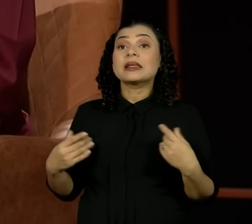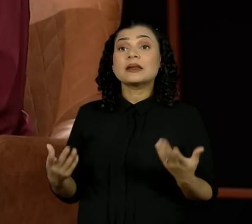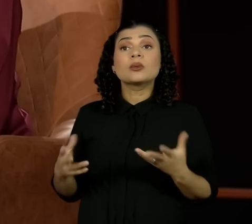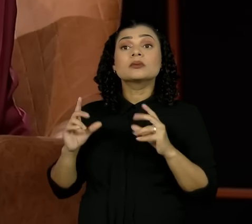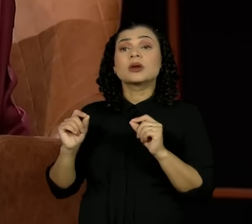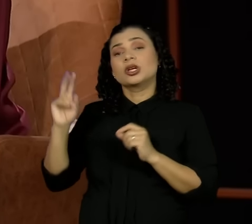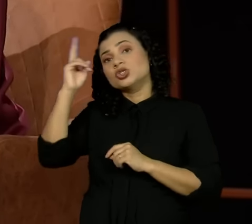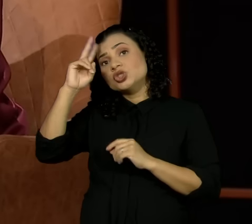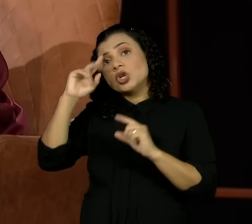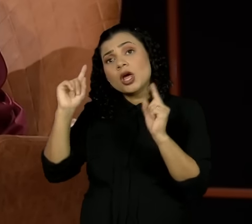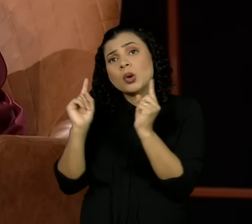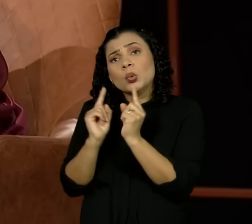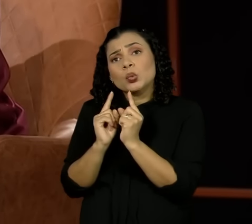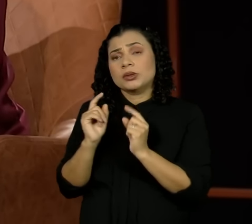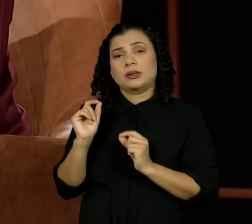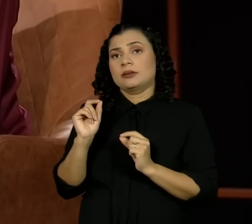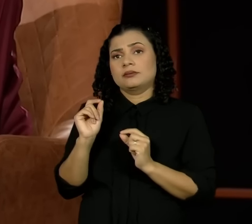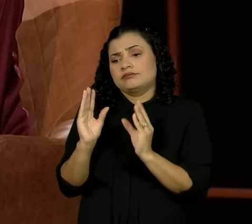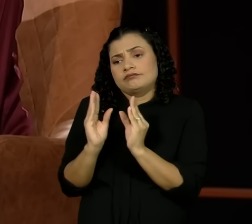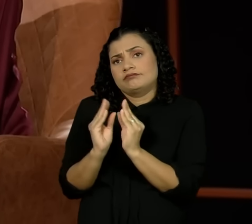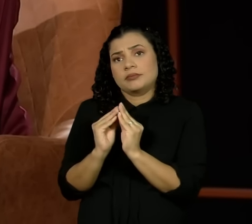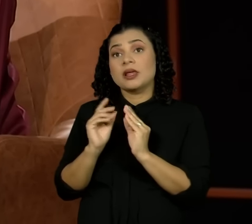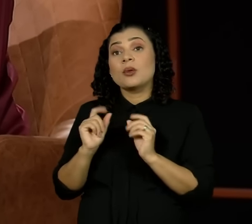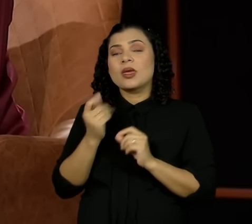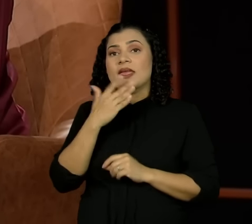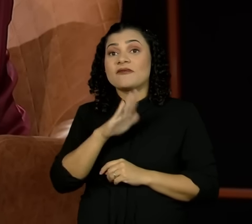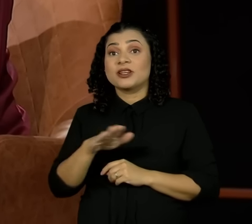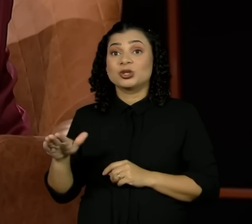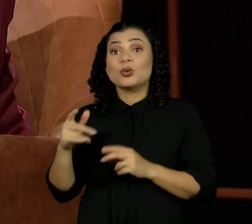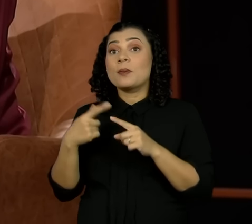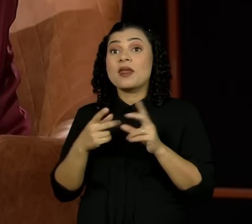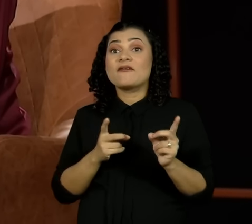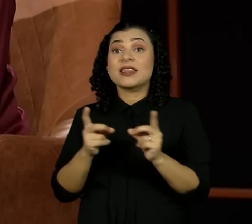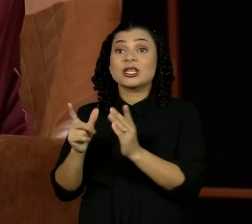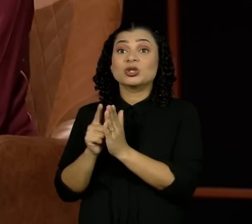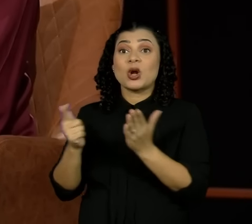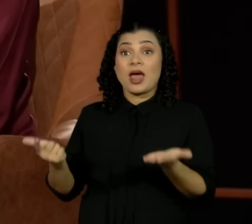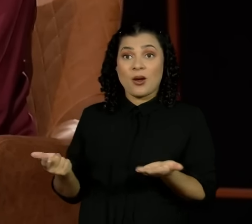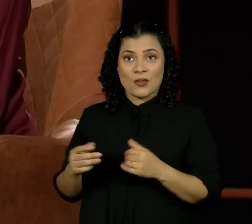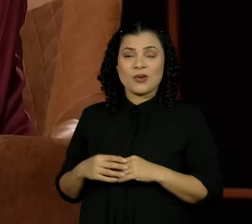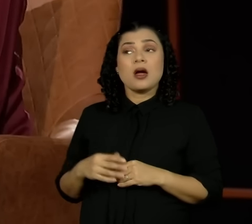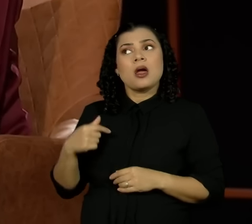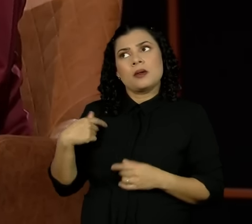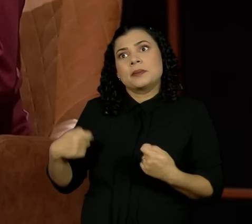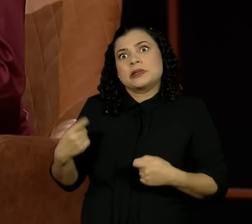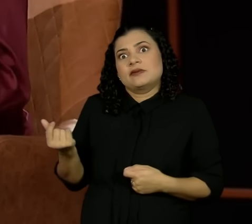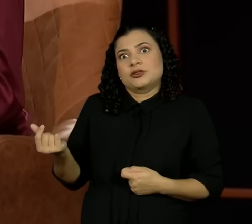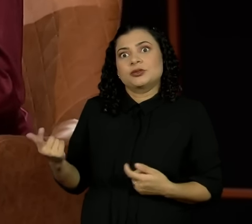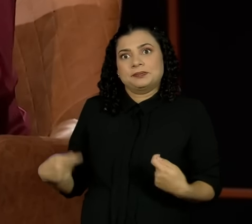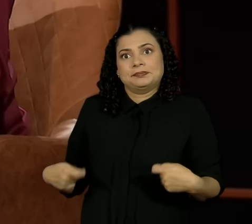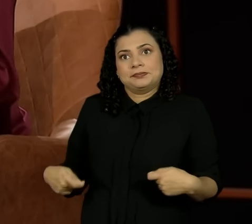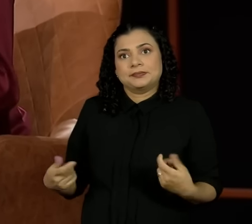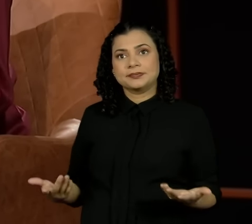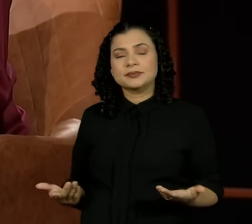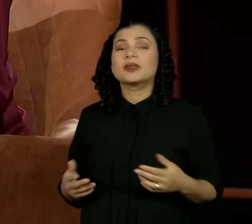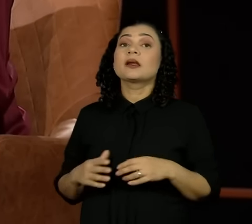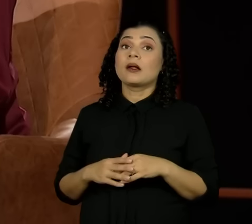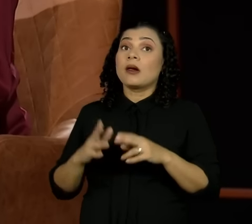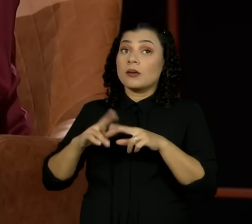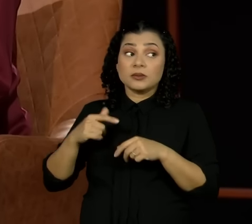histórias curtas, infantis, para as revistas de banca. E como eu precisava de dinheiro e como eu cumpro